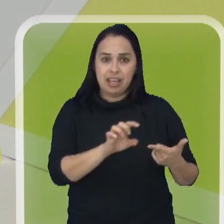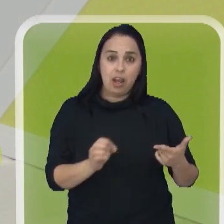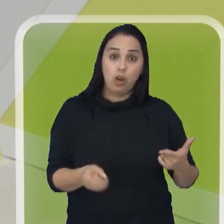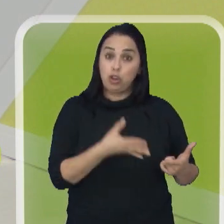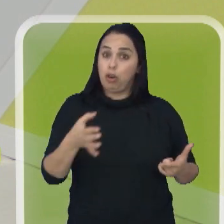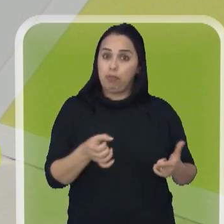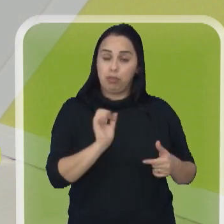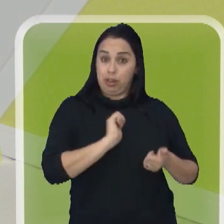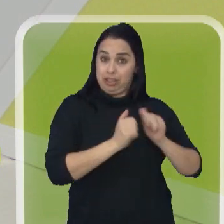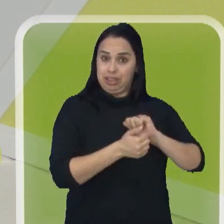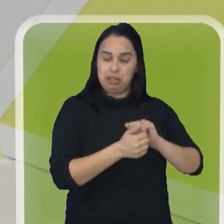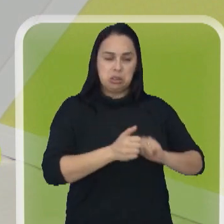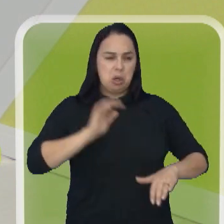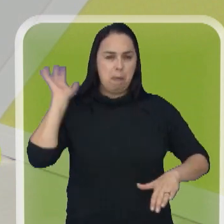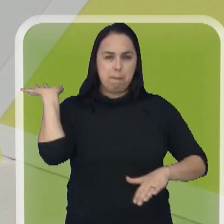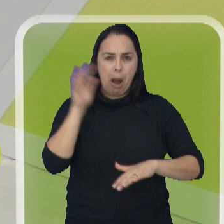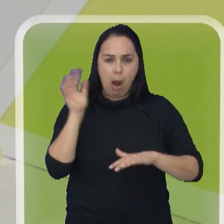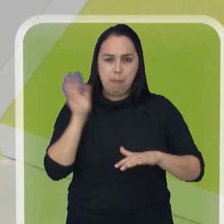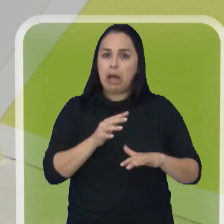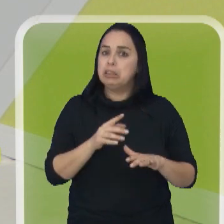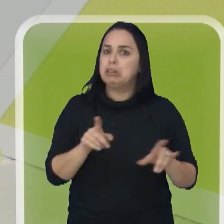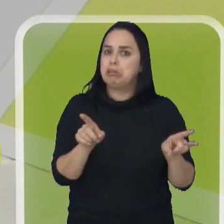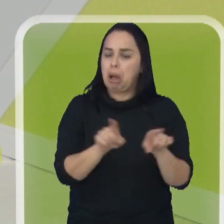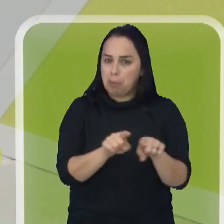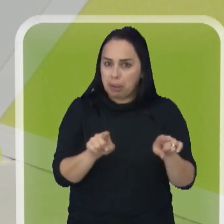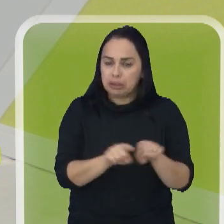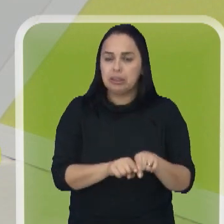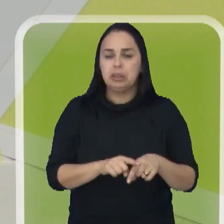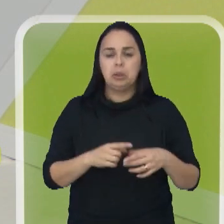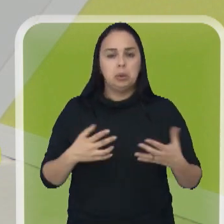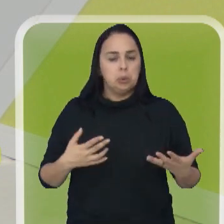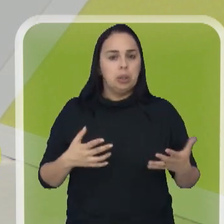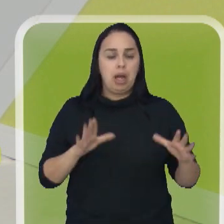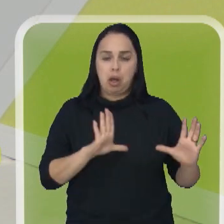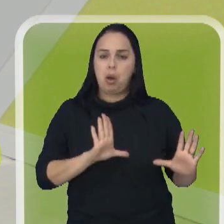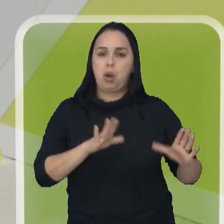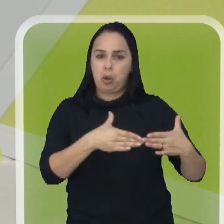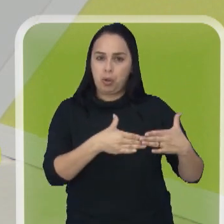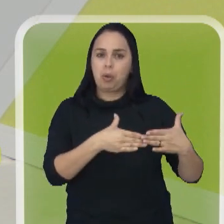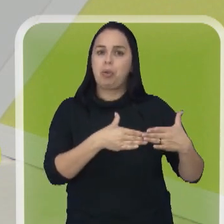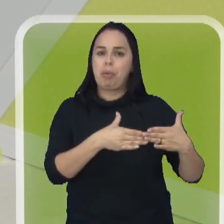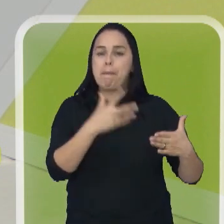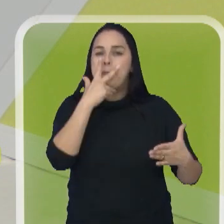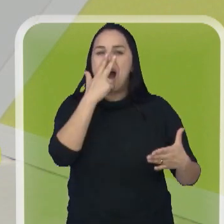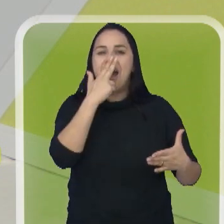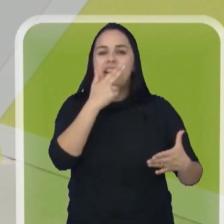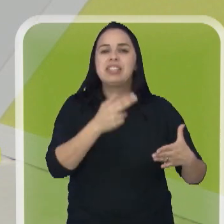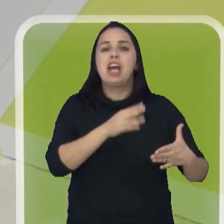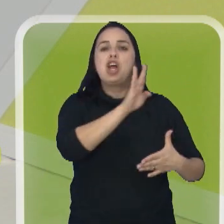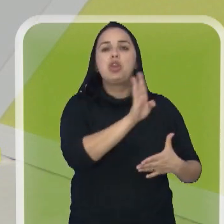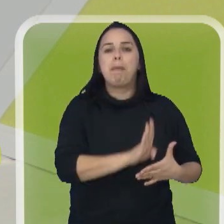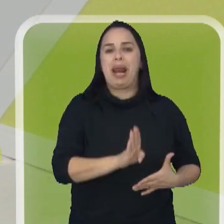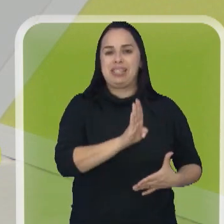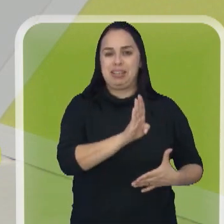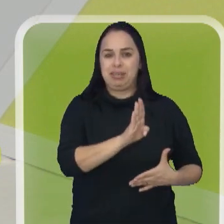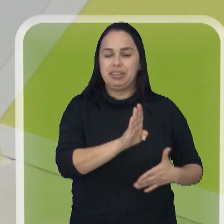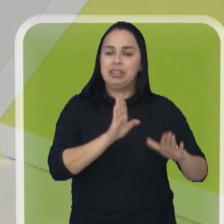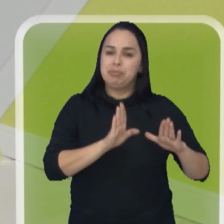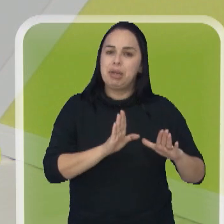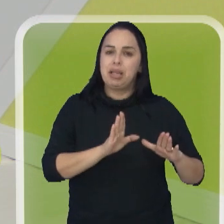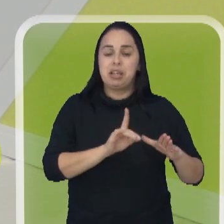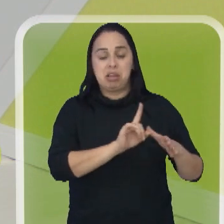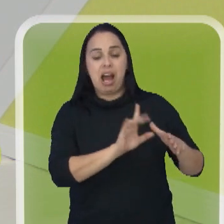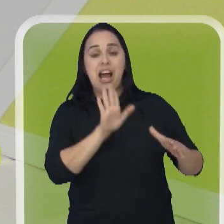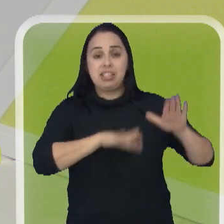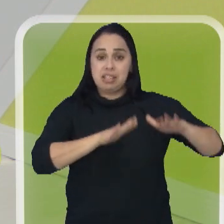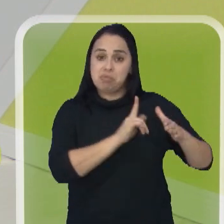vôlei, e arrebentando também, ou seja, uma seleção em forma de time, essa equipe do Cruzeiro, mesmo com renovações, com saída de